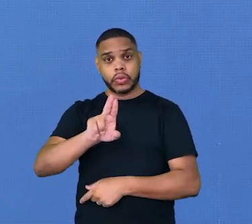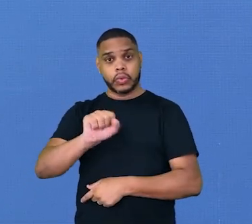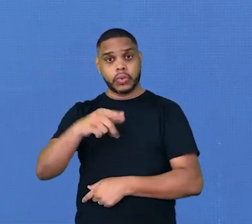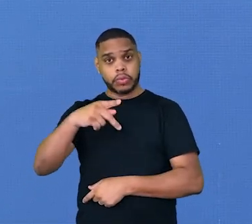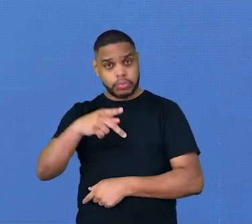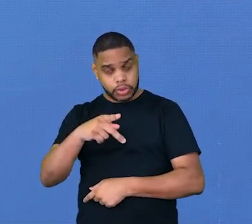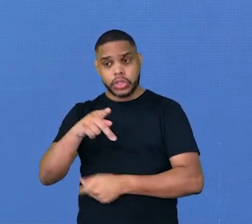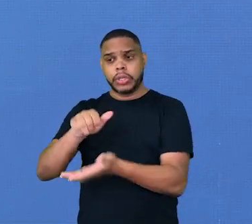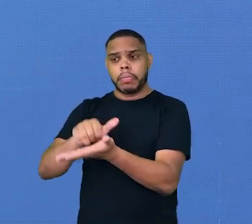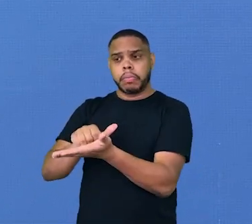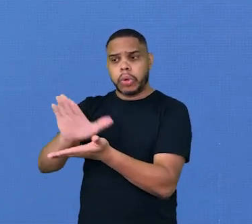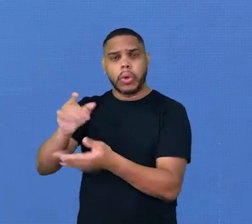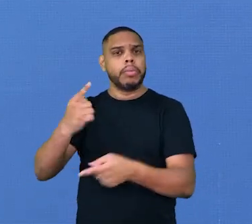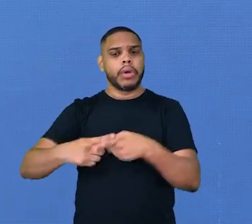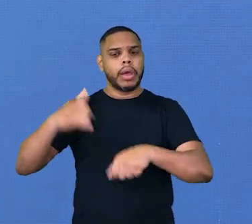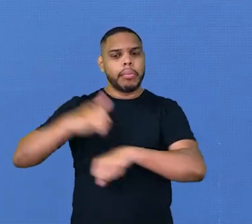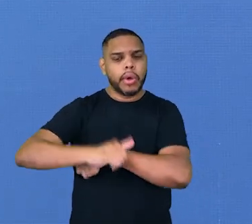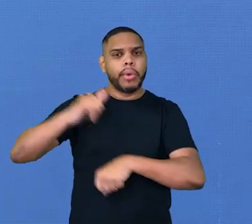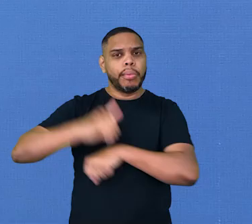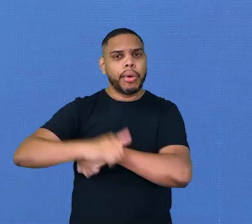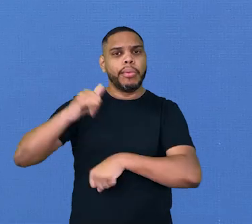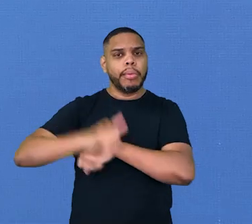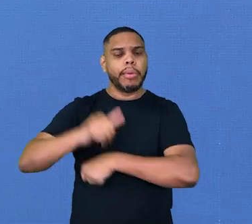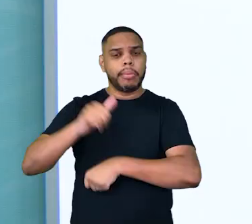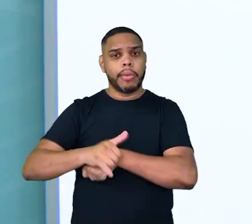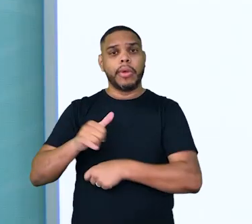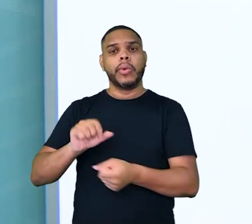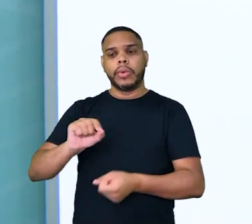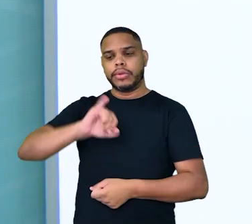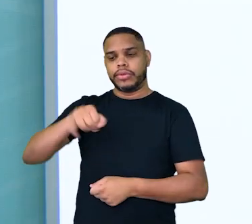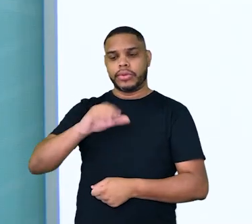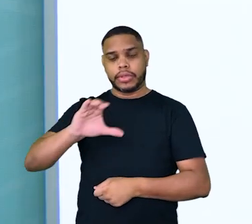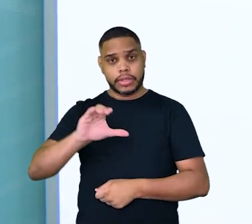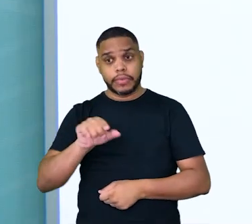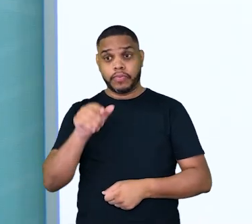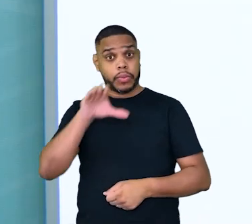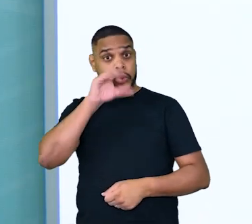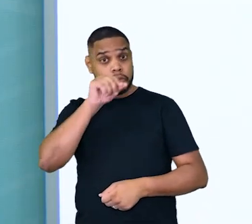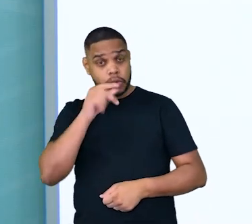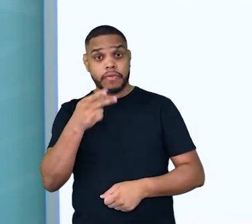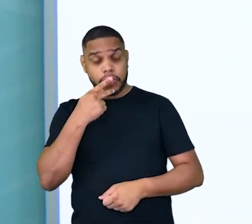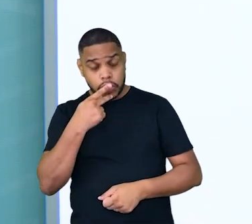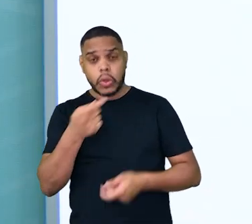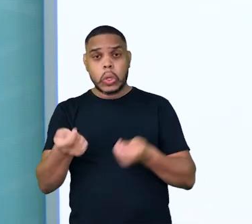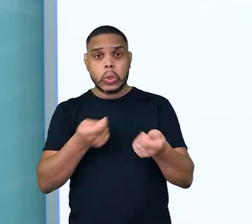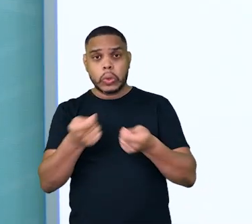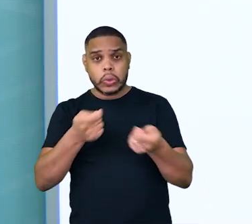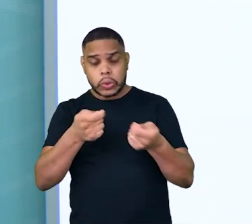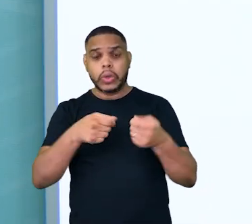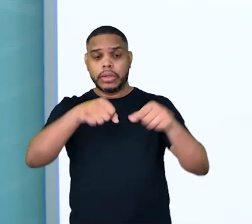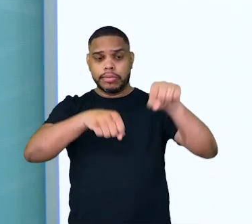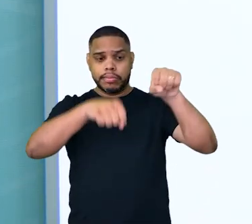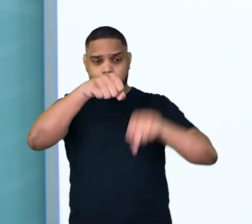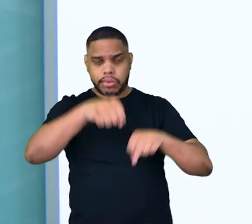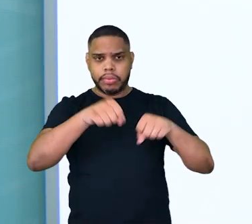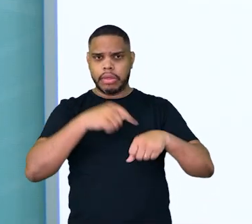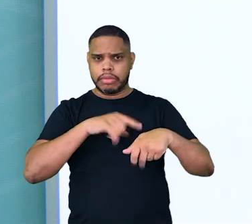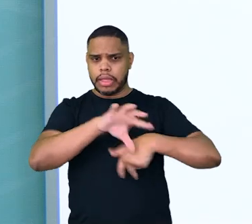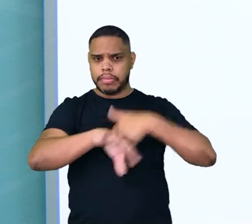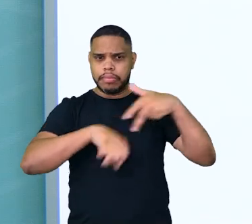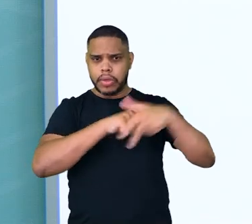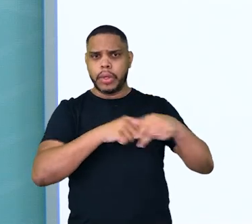por excesso de faltas, não conseguiu reverter a justa causa. O empregado afirmou que o controle de frequência teria sido fraudado